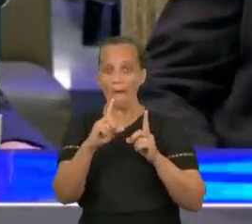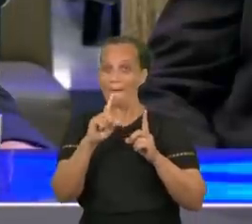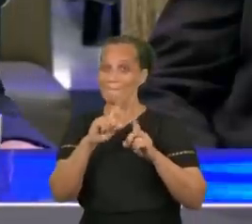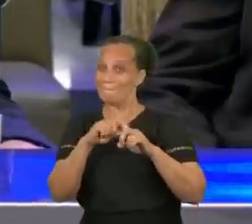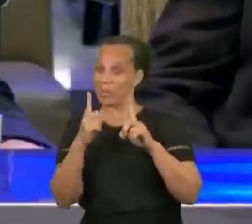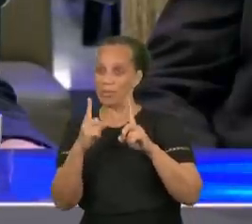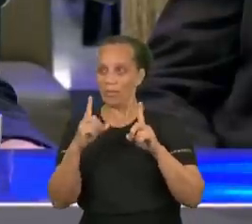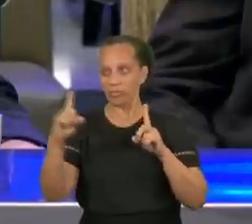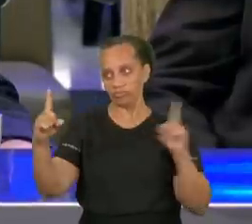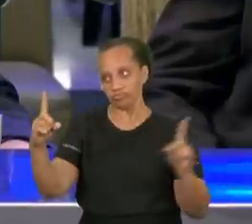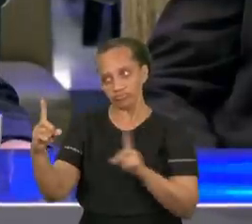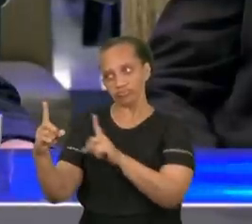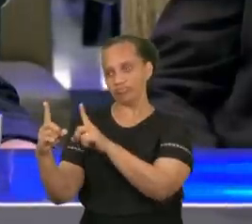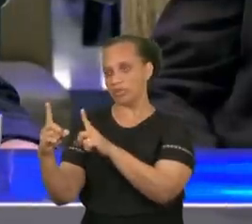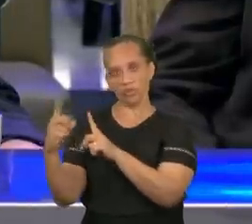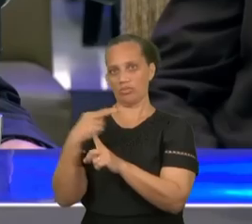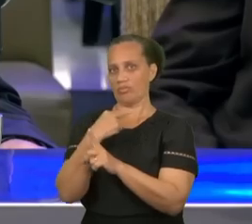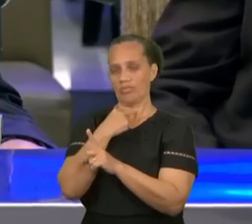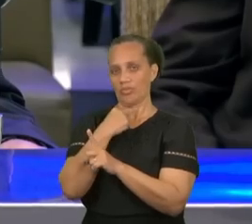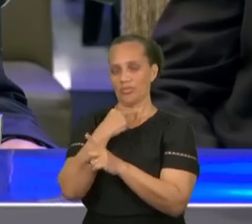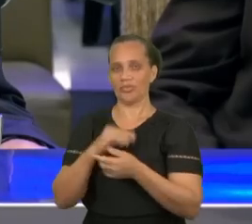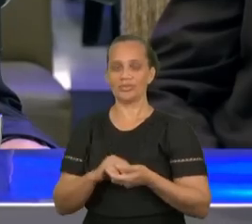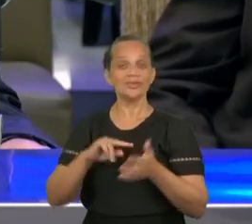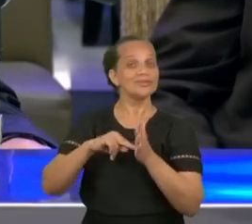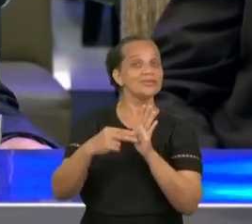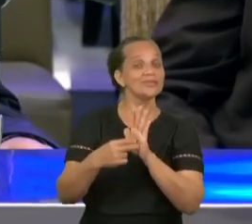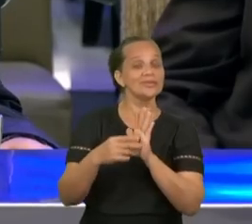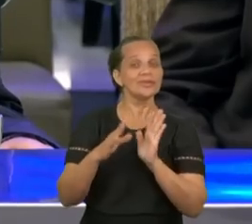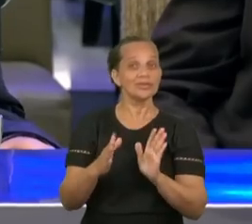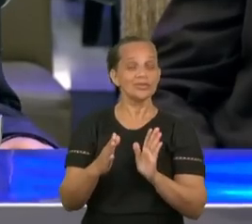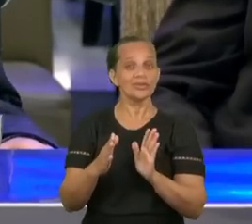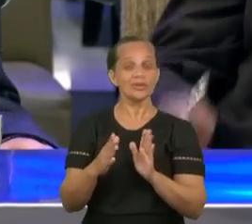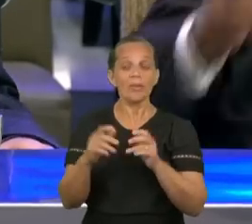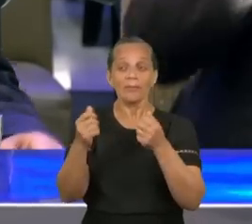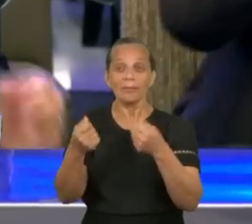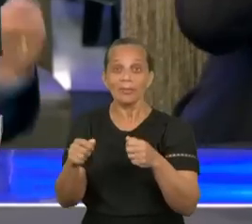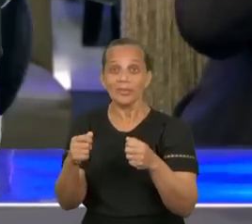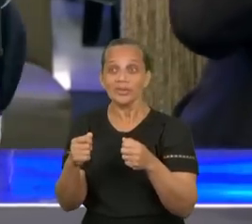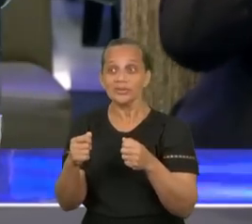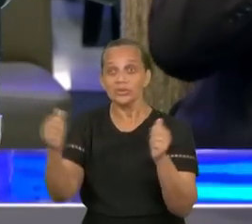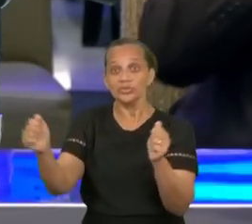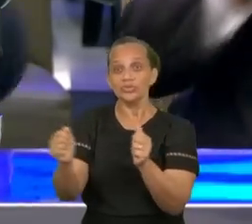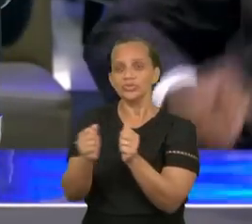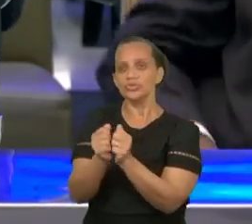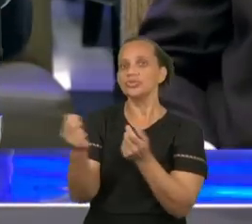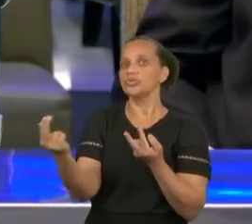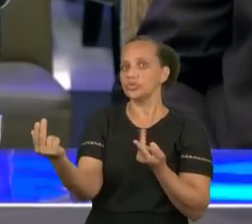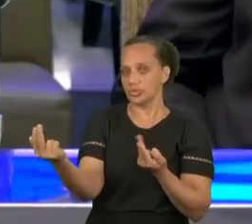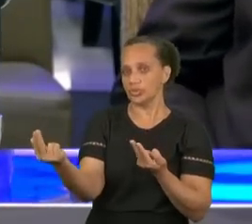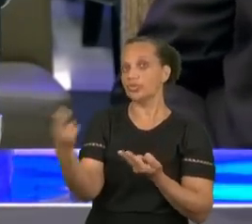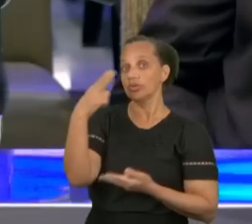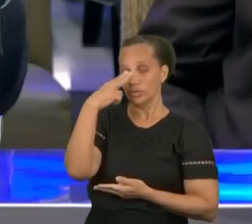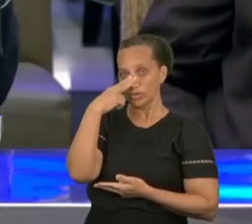então o que quer dizer a versão espanhola ele se convertam a você eles ia ser parecido como